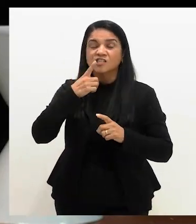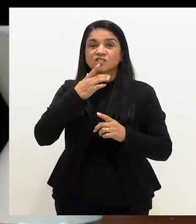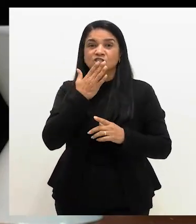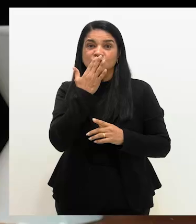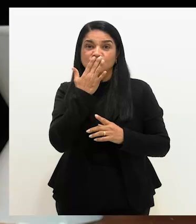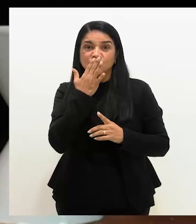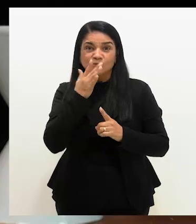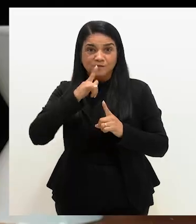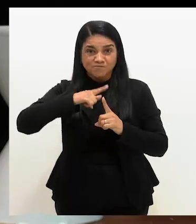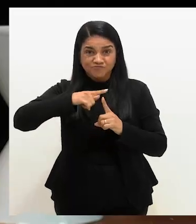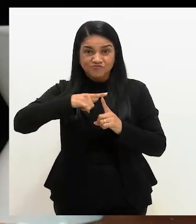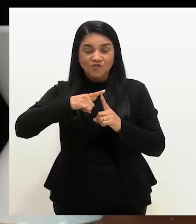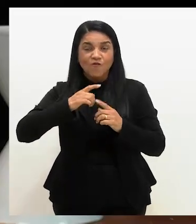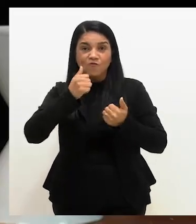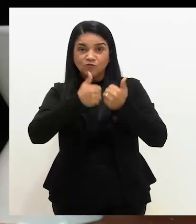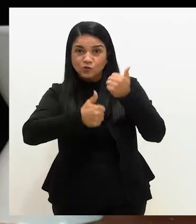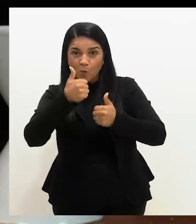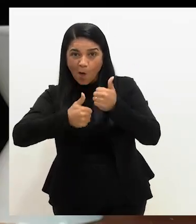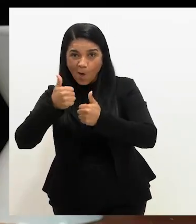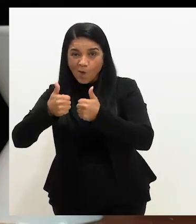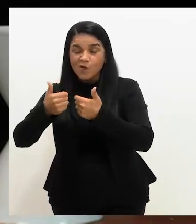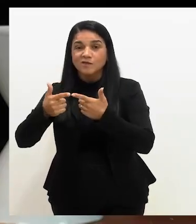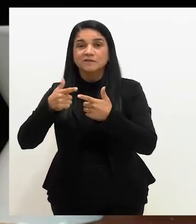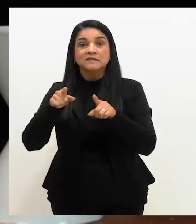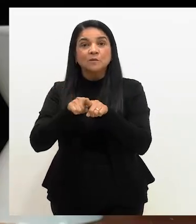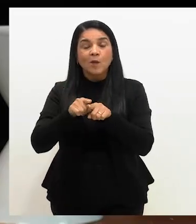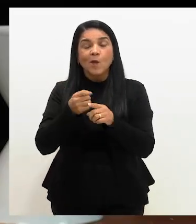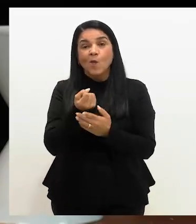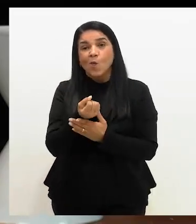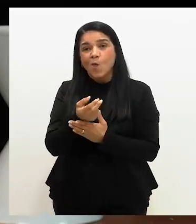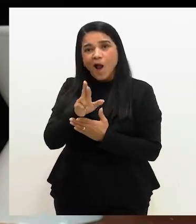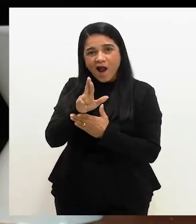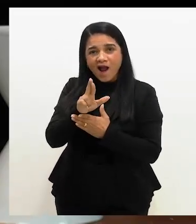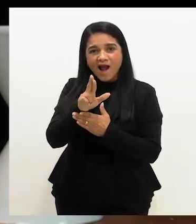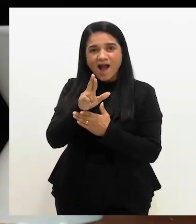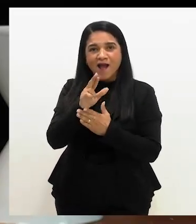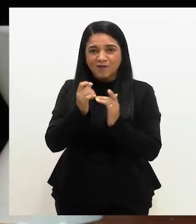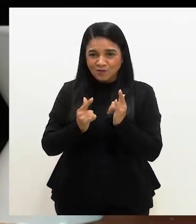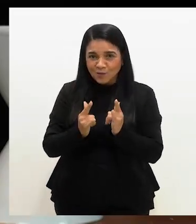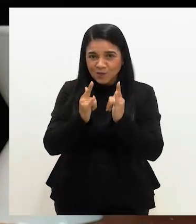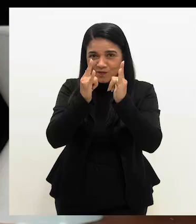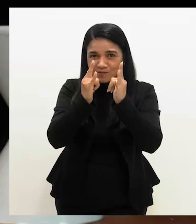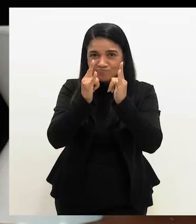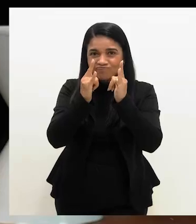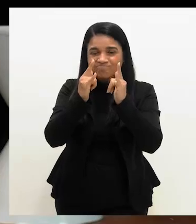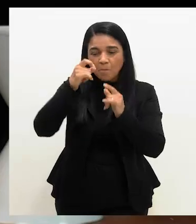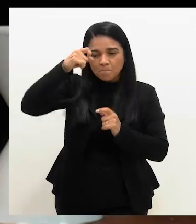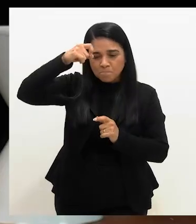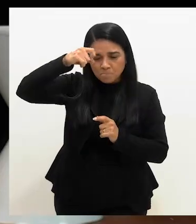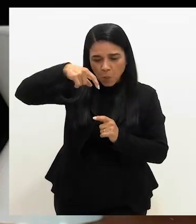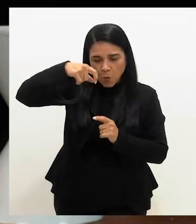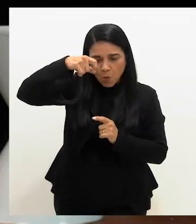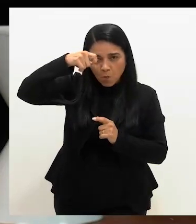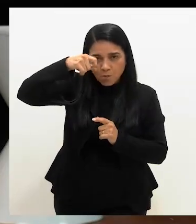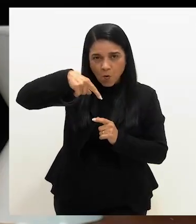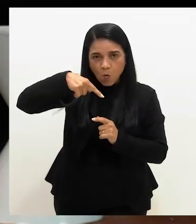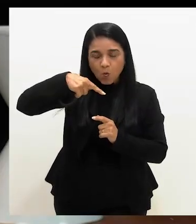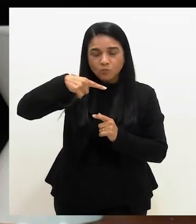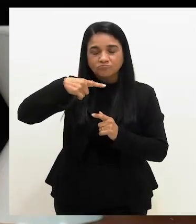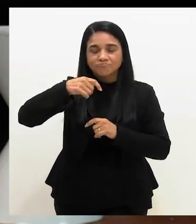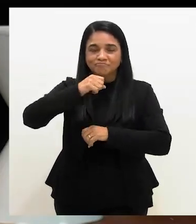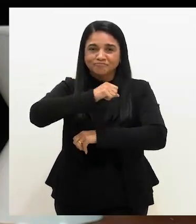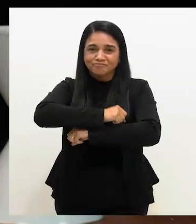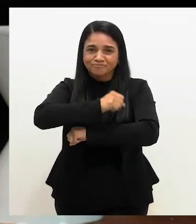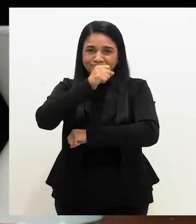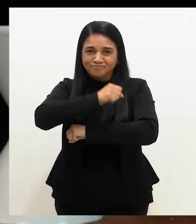E não para por aí. Até o ar-condicionado do prédio resolveu gotejar direto no seu. Resultado: você